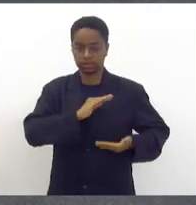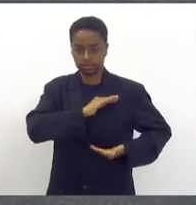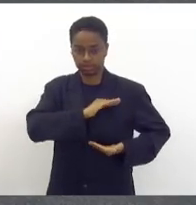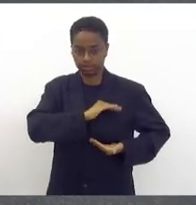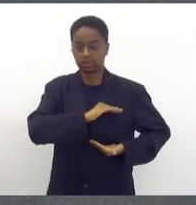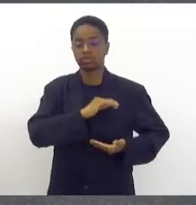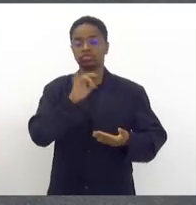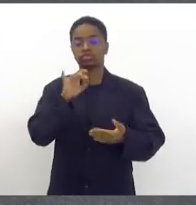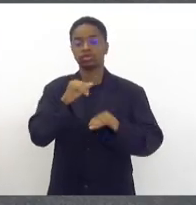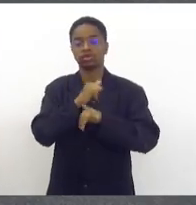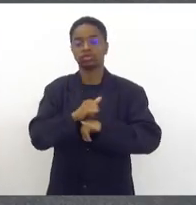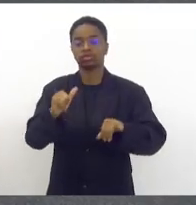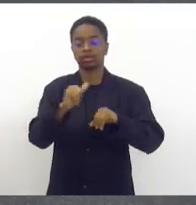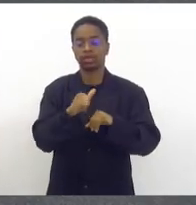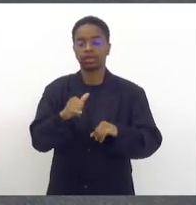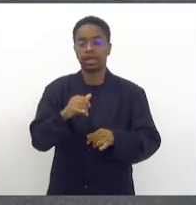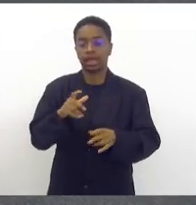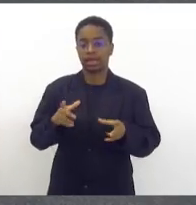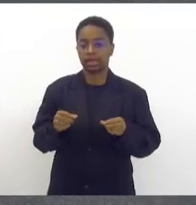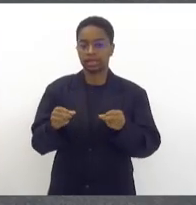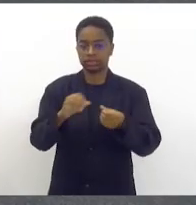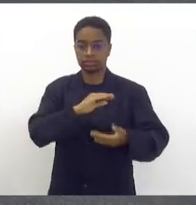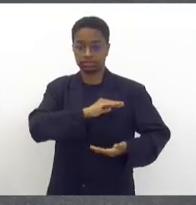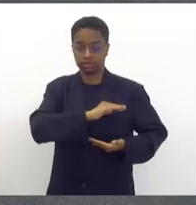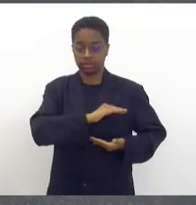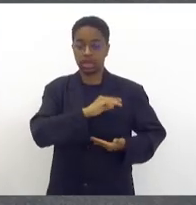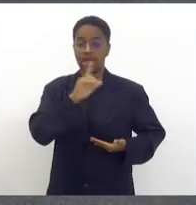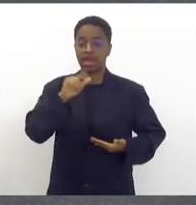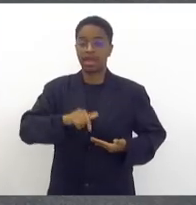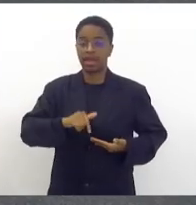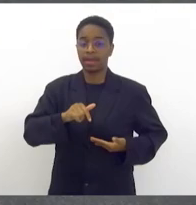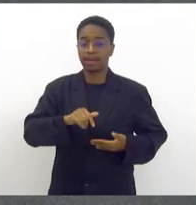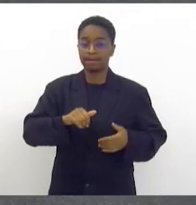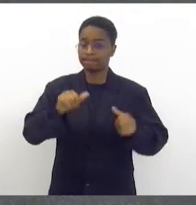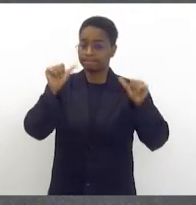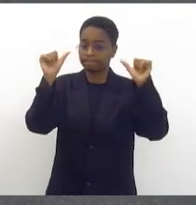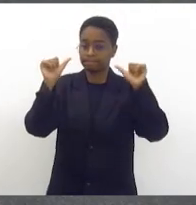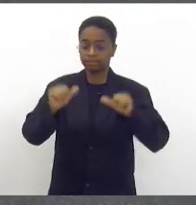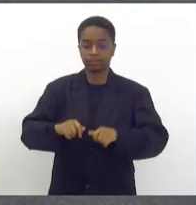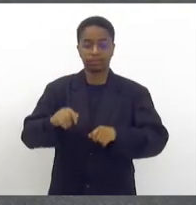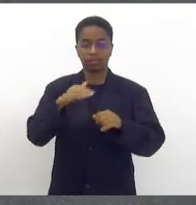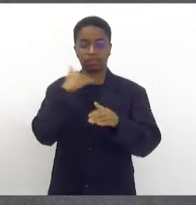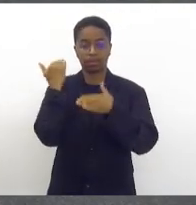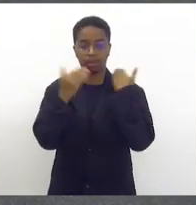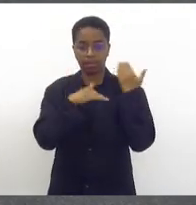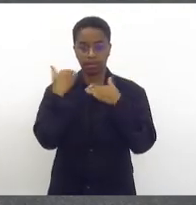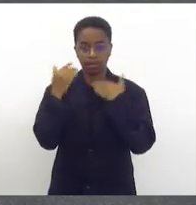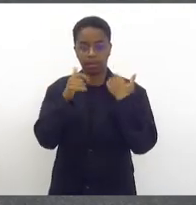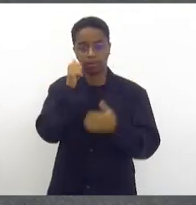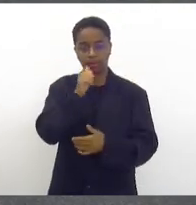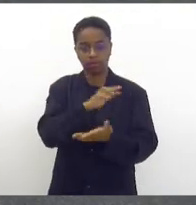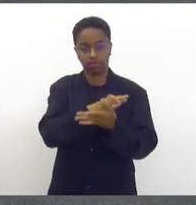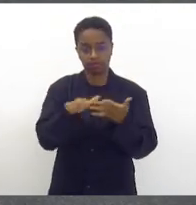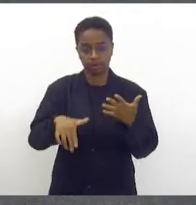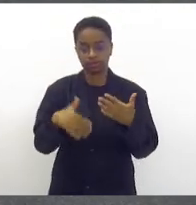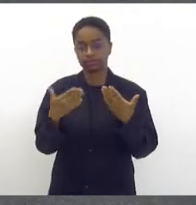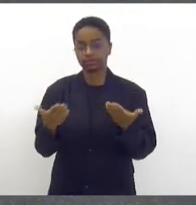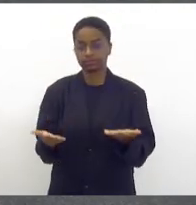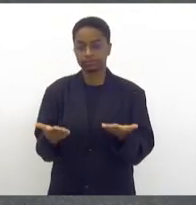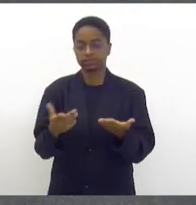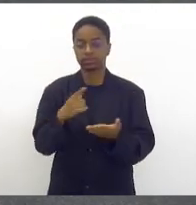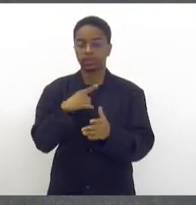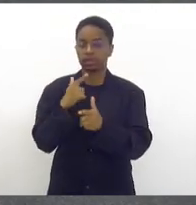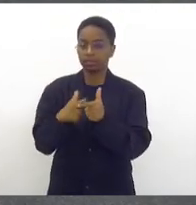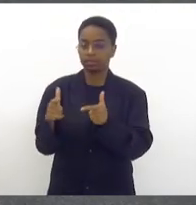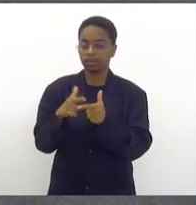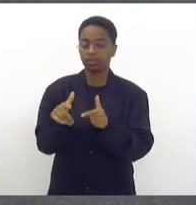ideia, o câncer de mama, entre os cânceres, é um de maior mortalidade de mulheres. Então, a gente tem aí um